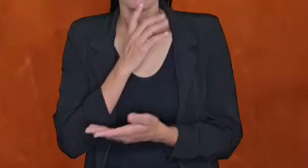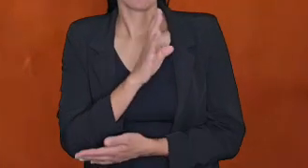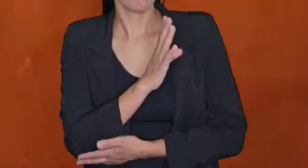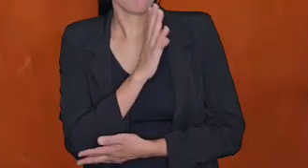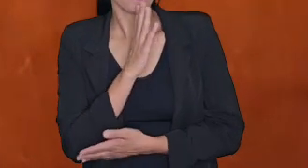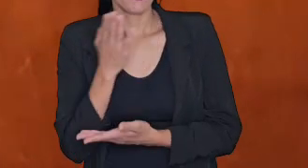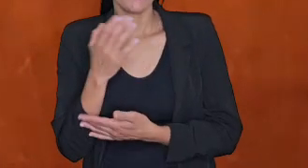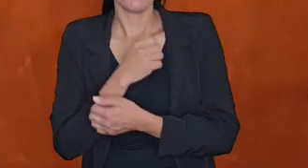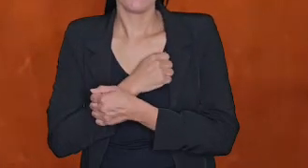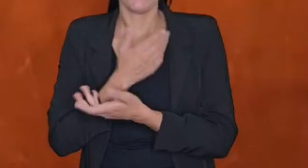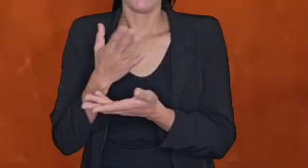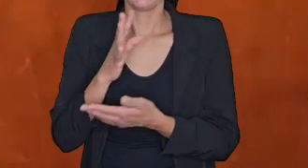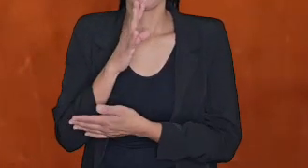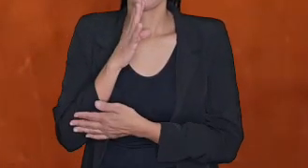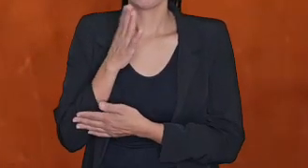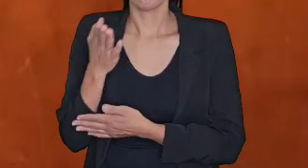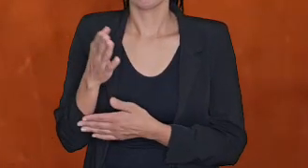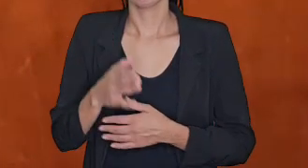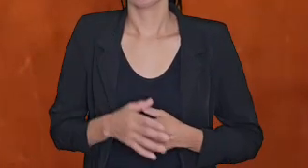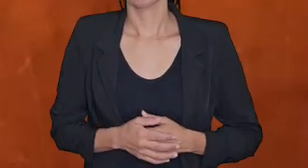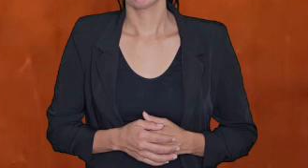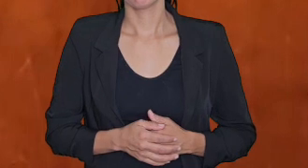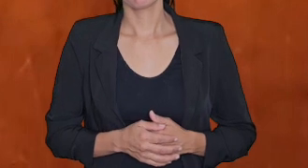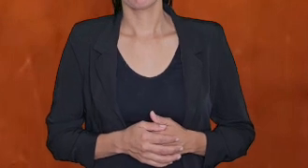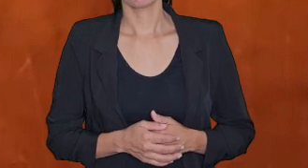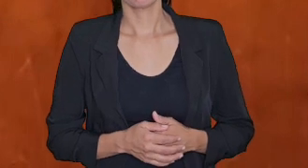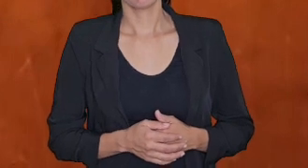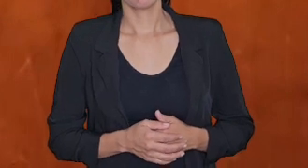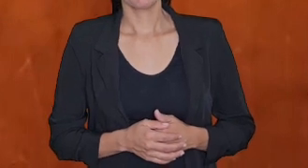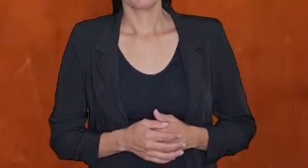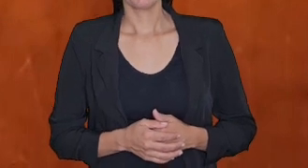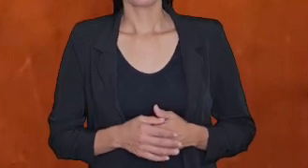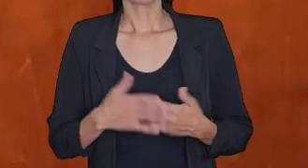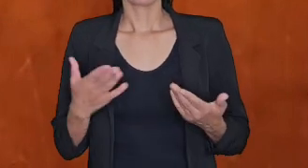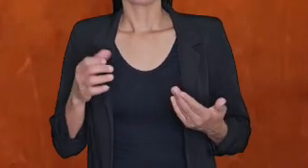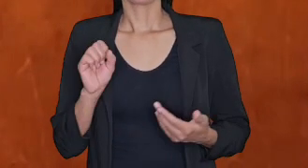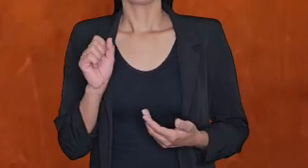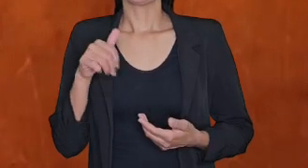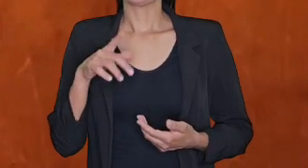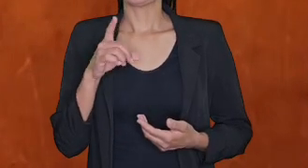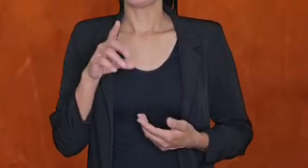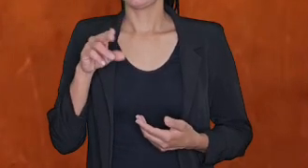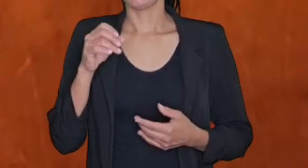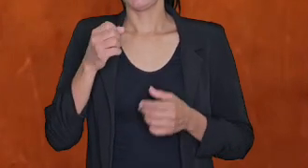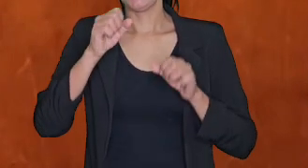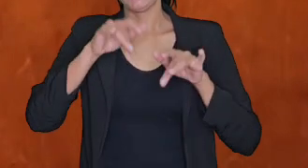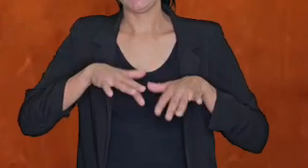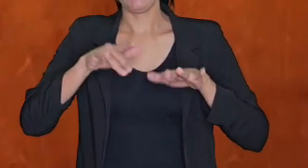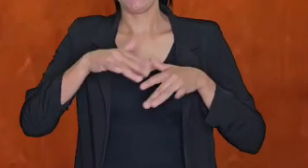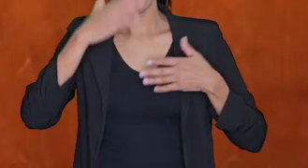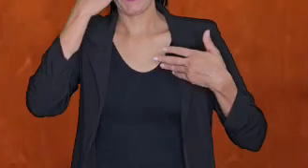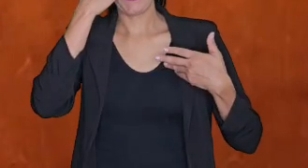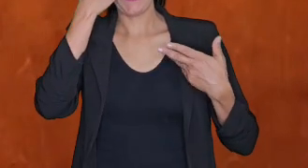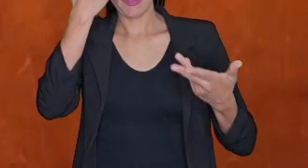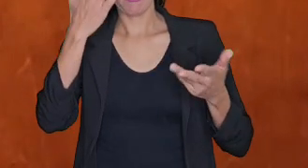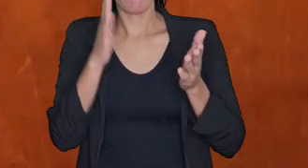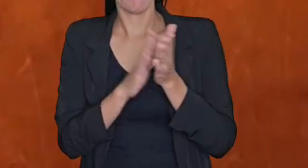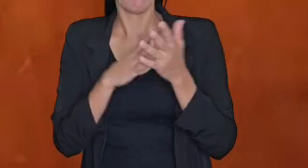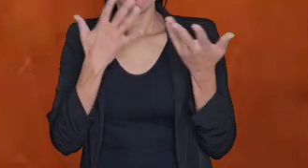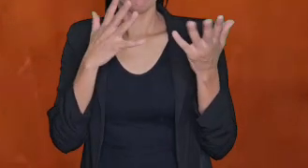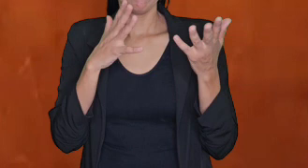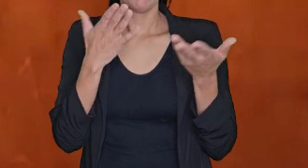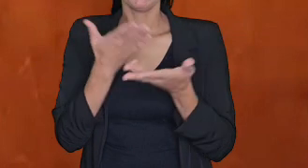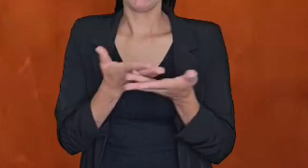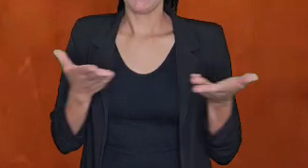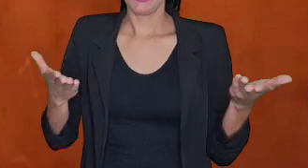abraço. Isso, Sandro, claro, conheço. Mandar um abraço para ele. Um abraço para o Sandro. Beleza. O senhor Sandro